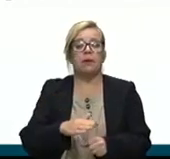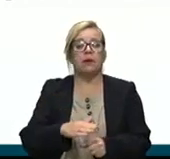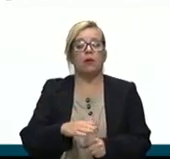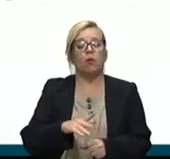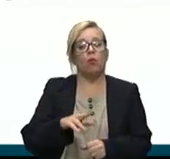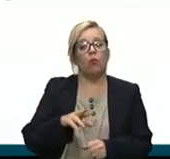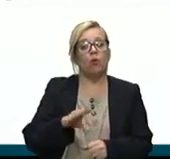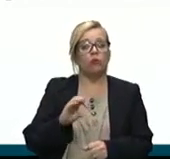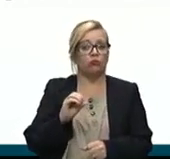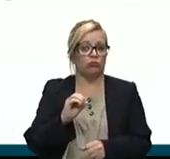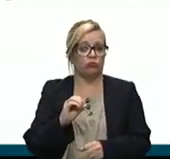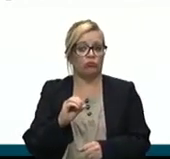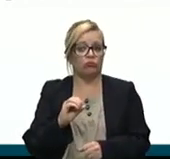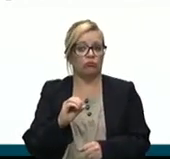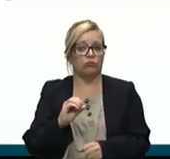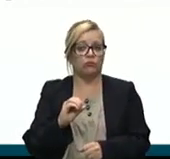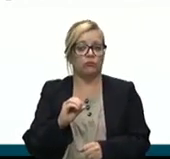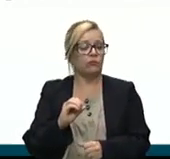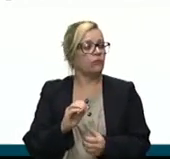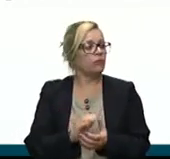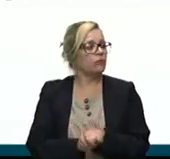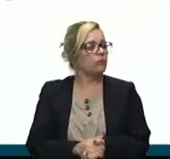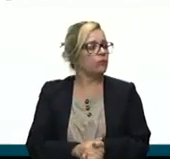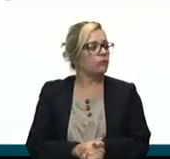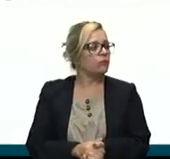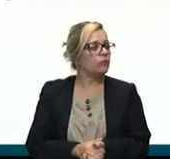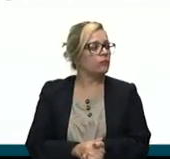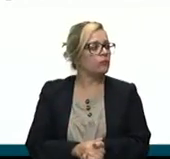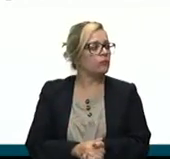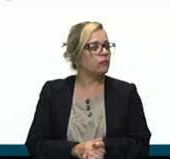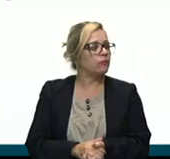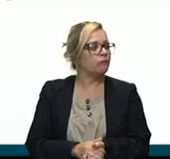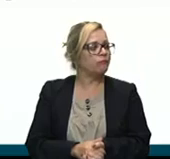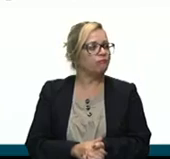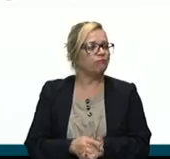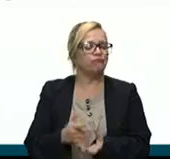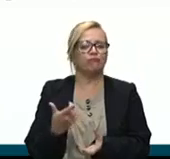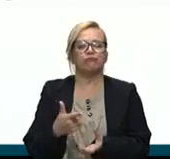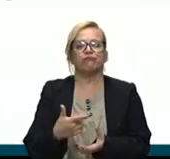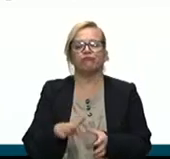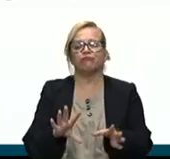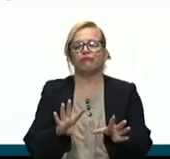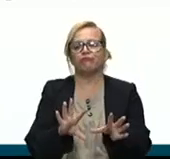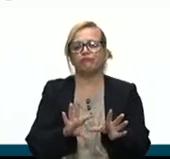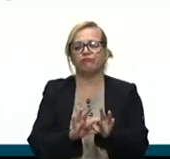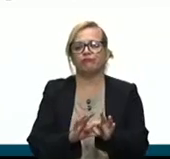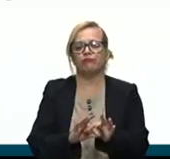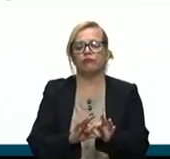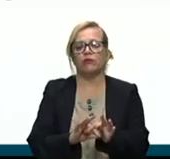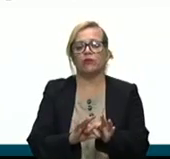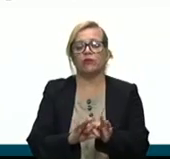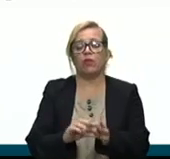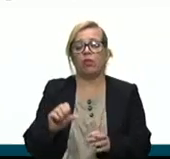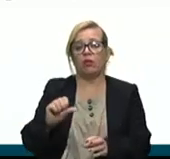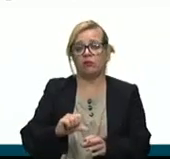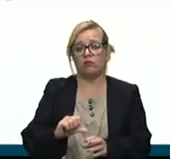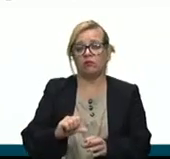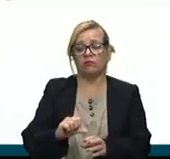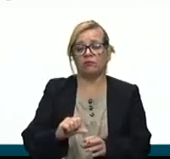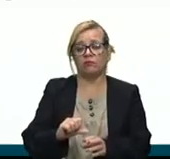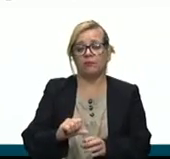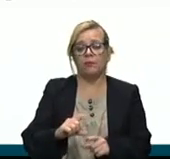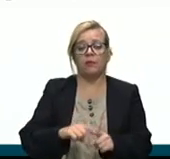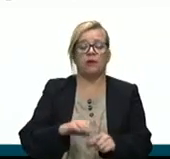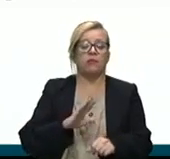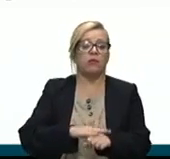zero, o ρ é maior ou igual que zero, e não há correlação negativa significante, porque é